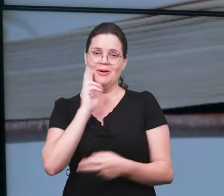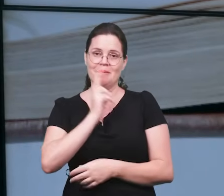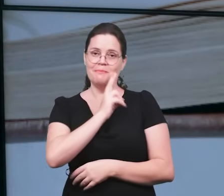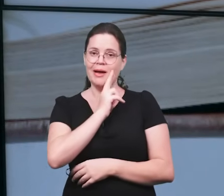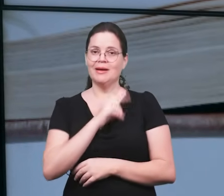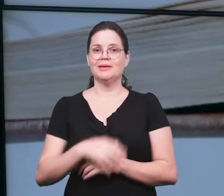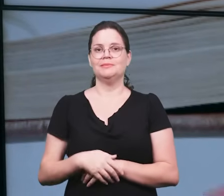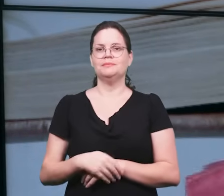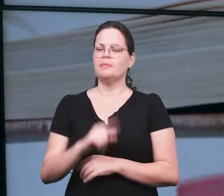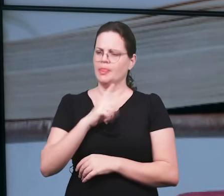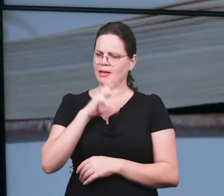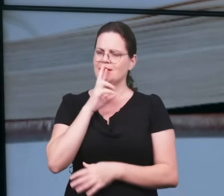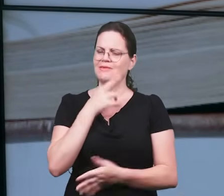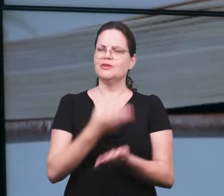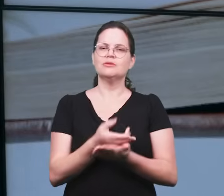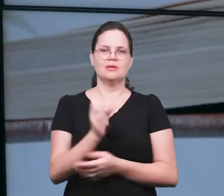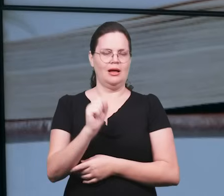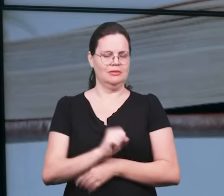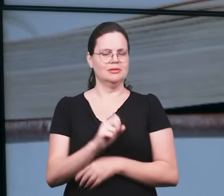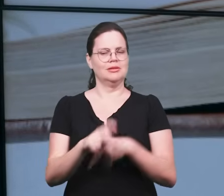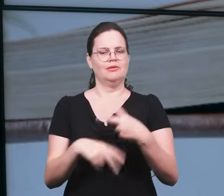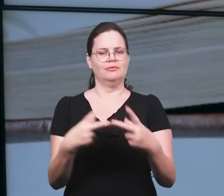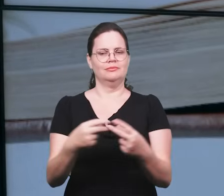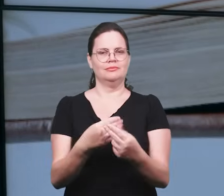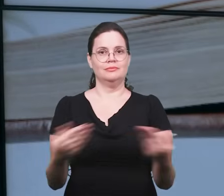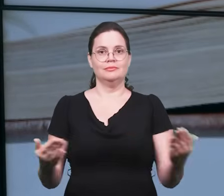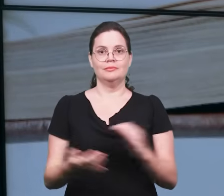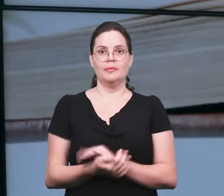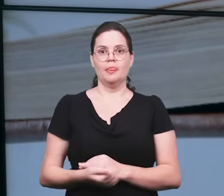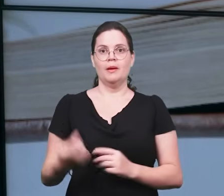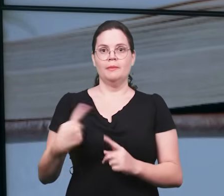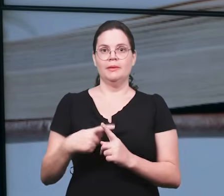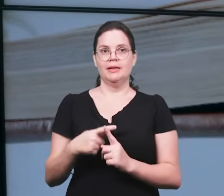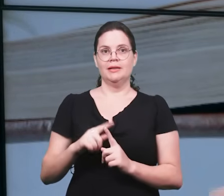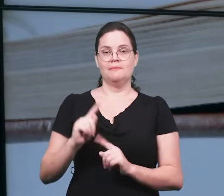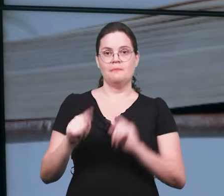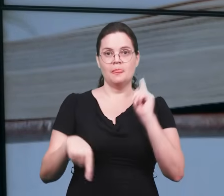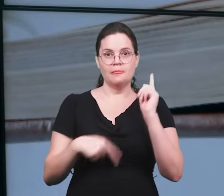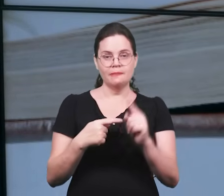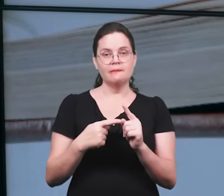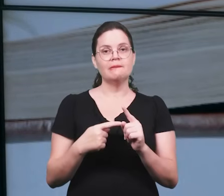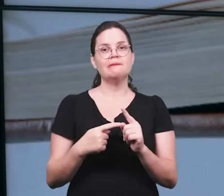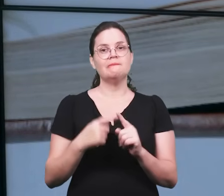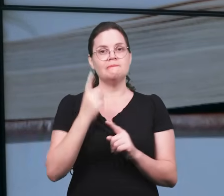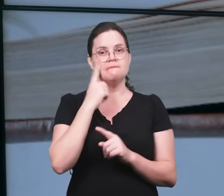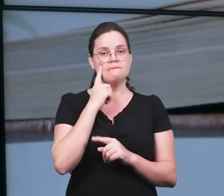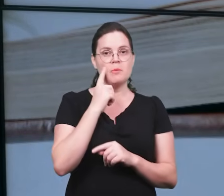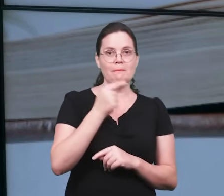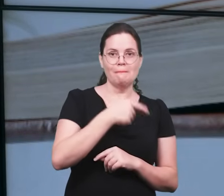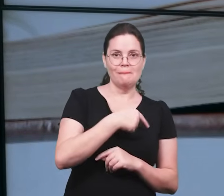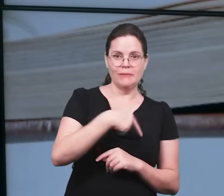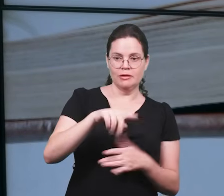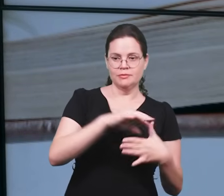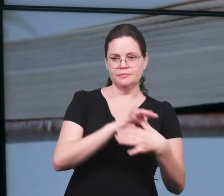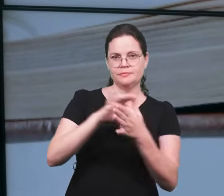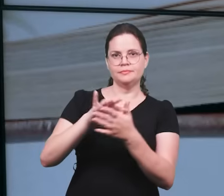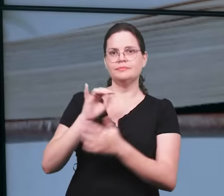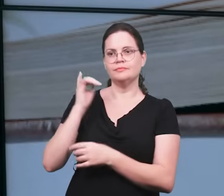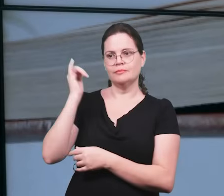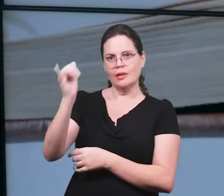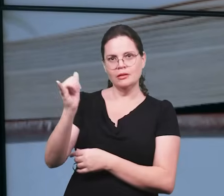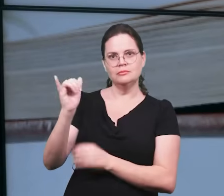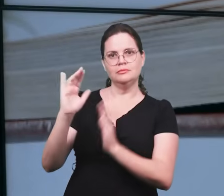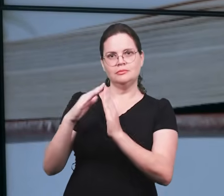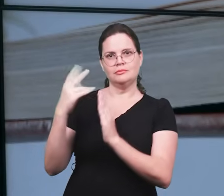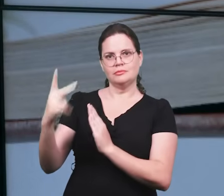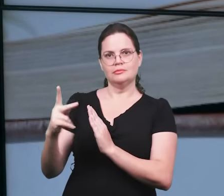uma recompensa, houve, né? Logo que ela levou a notícia depois à sua casa, ela recebeu